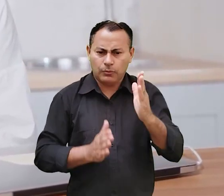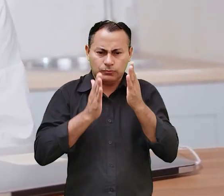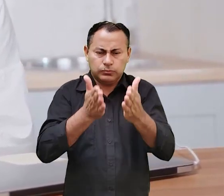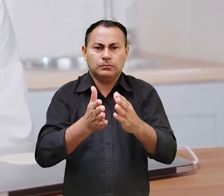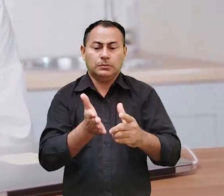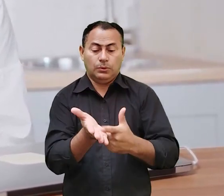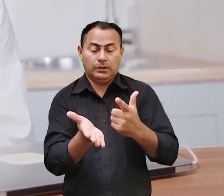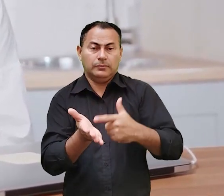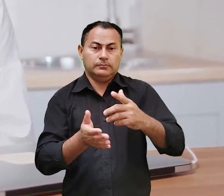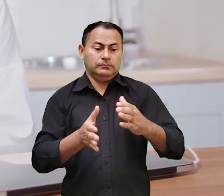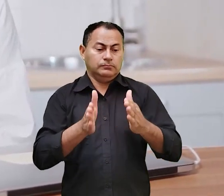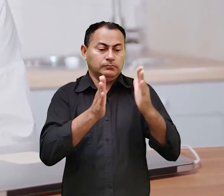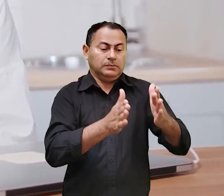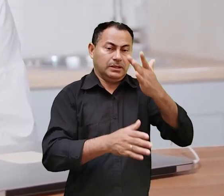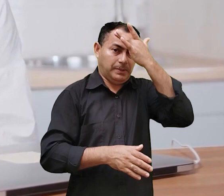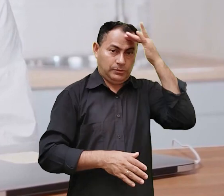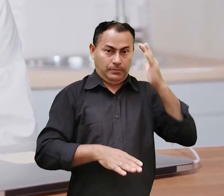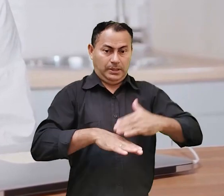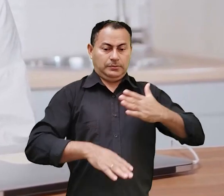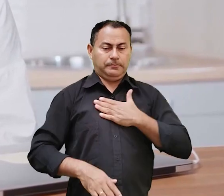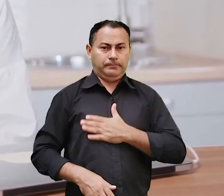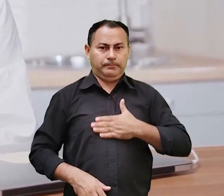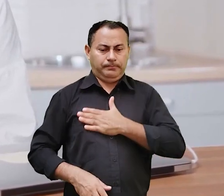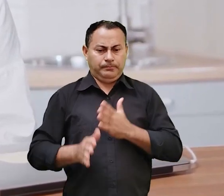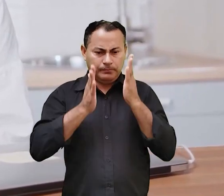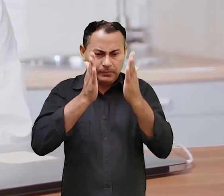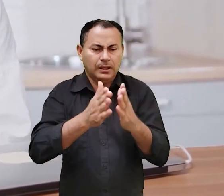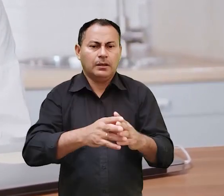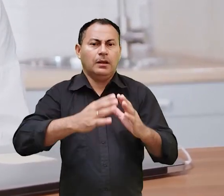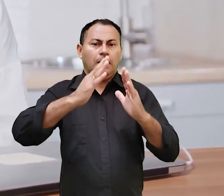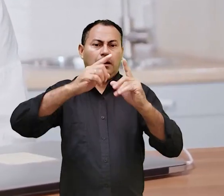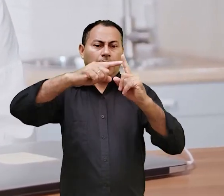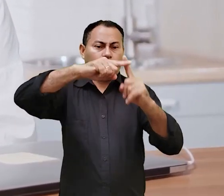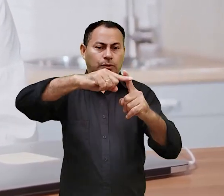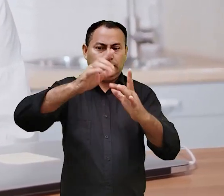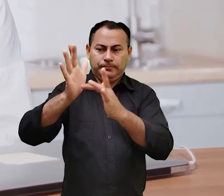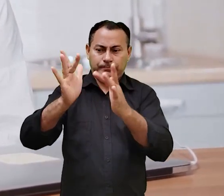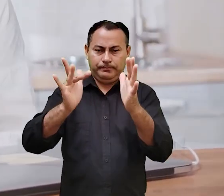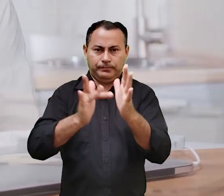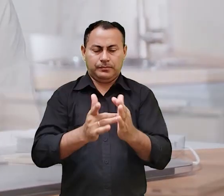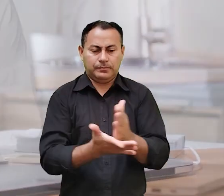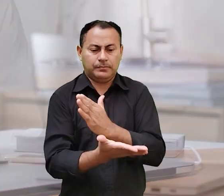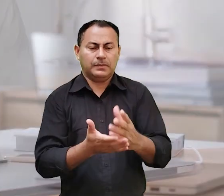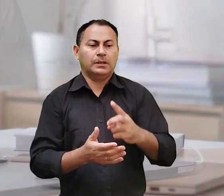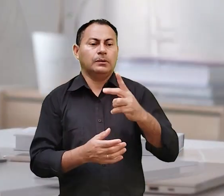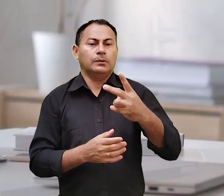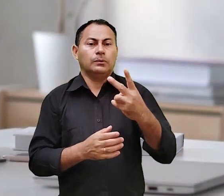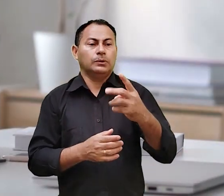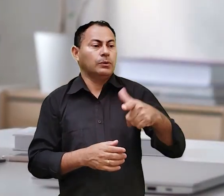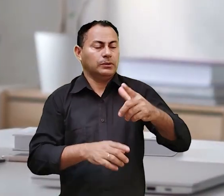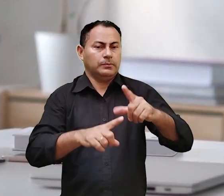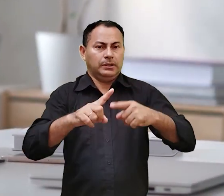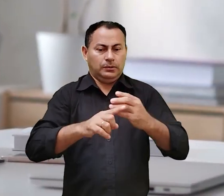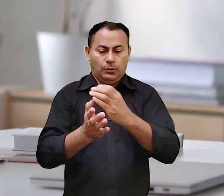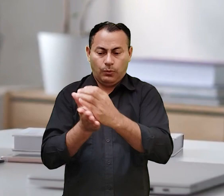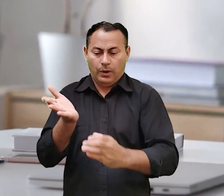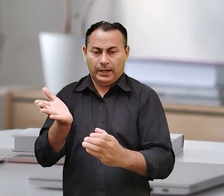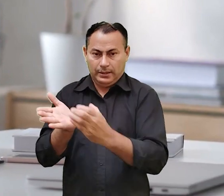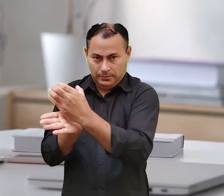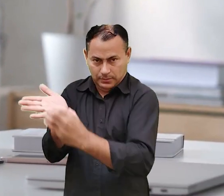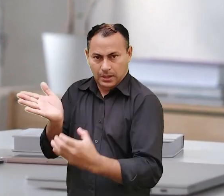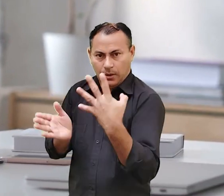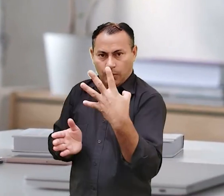livro. É a parte que as pessoas mais gostam realmente. Ela focaliza a cruz de Jesus Cristo. Subdivide-se em duas outras partes, os